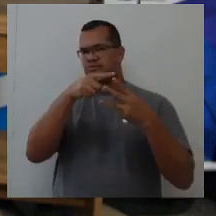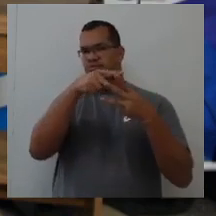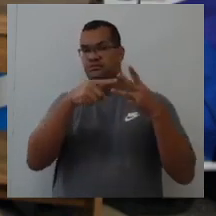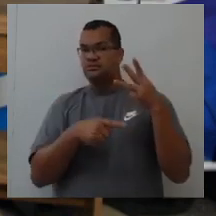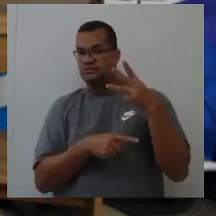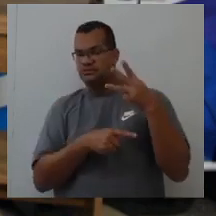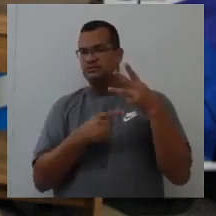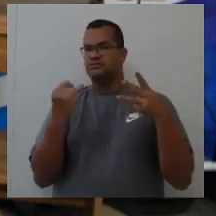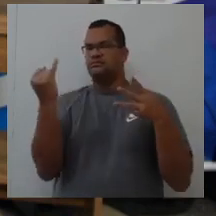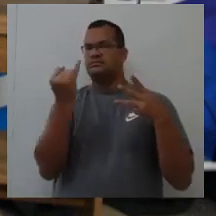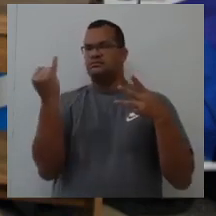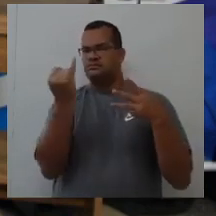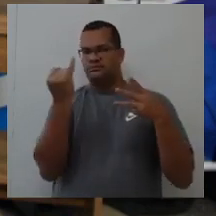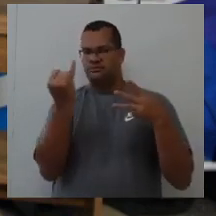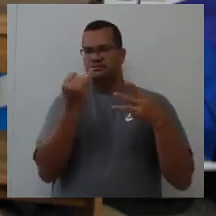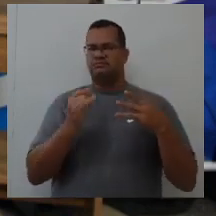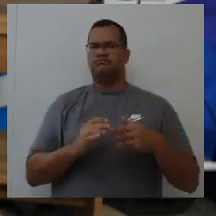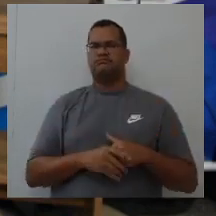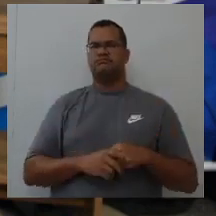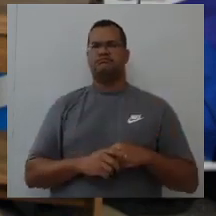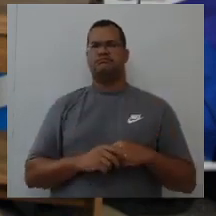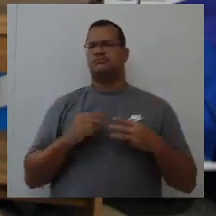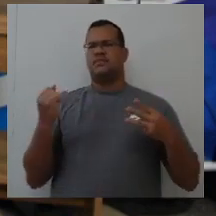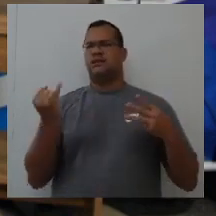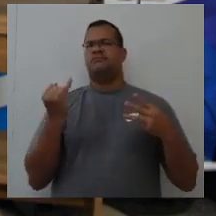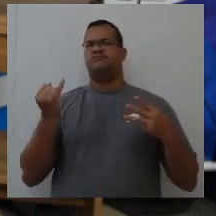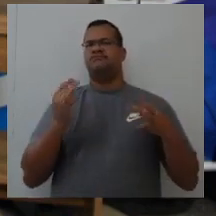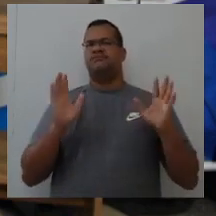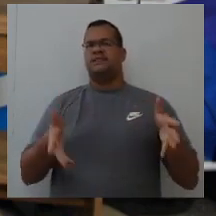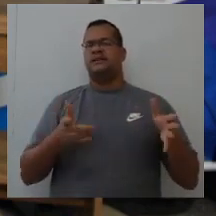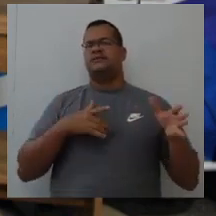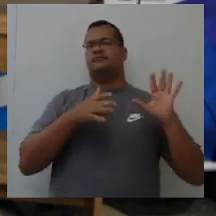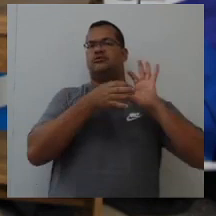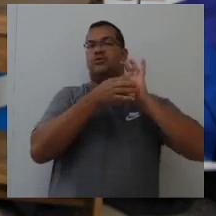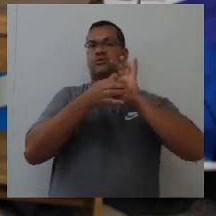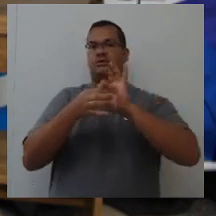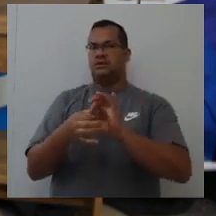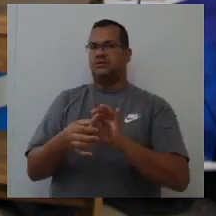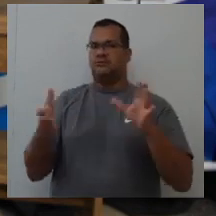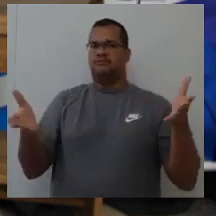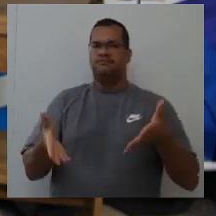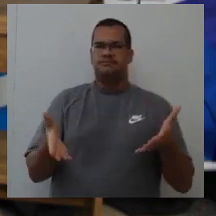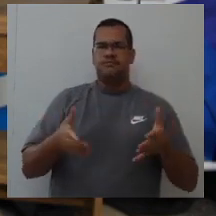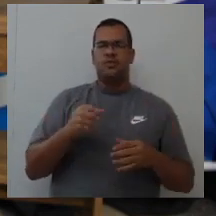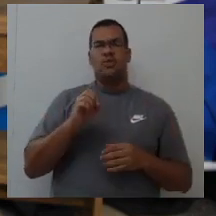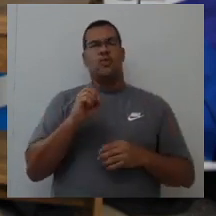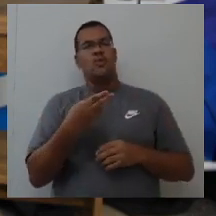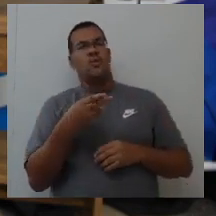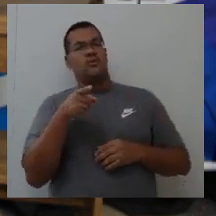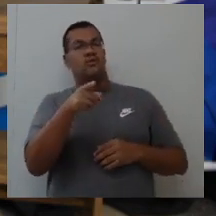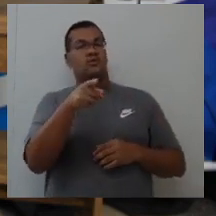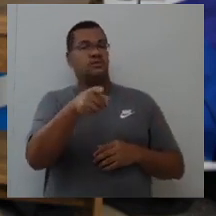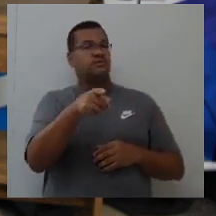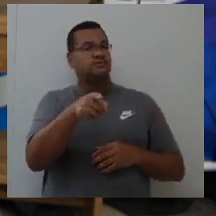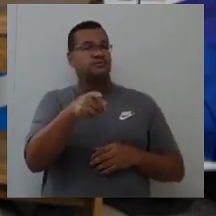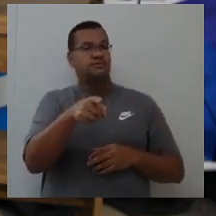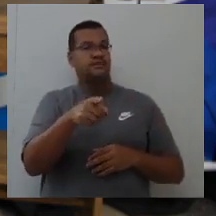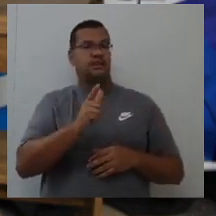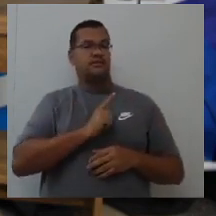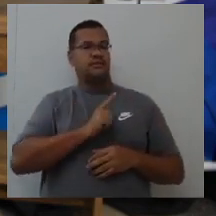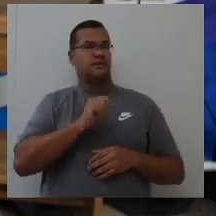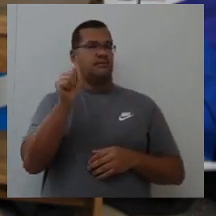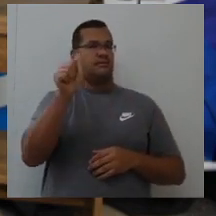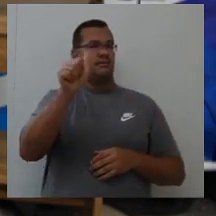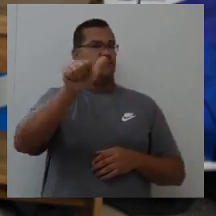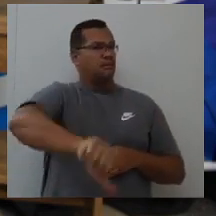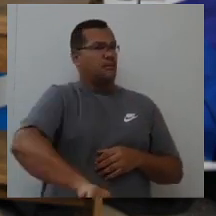aqui importantes diante de todo esse quadro que a gente está vivendo. Ou você vai ficar